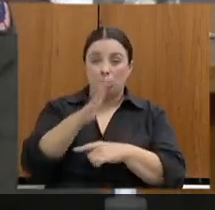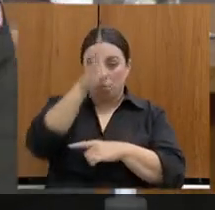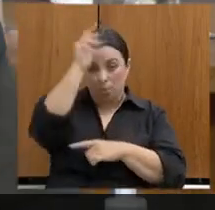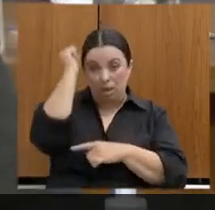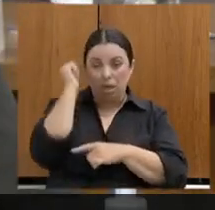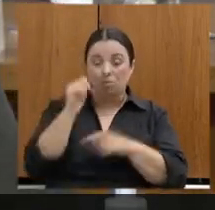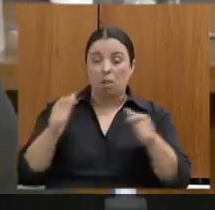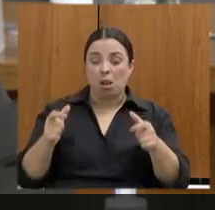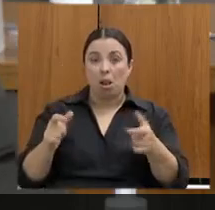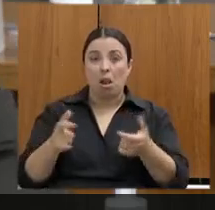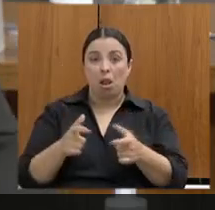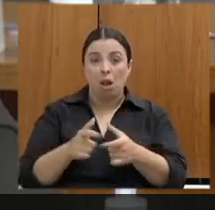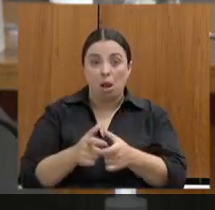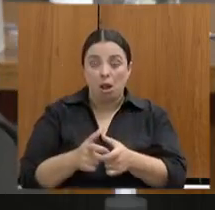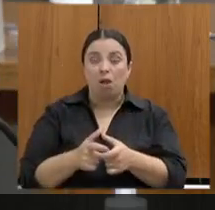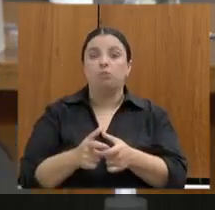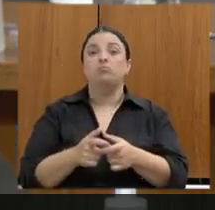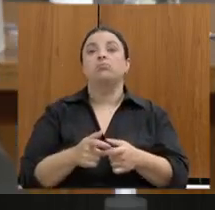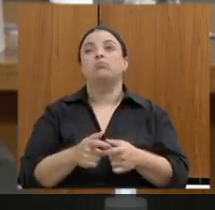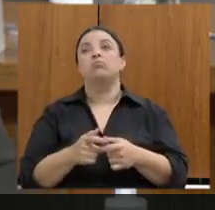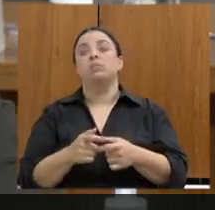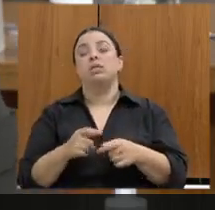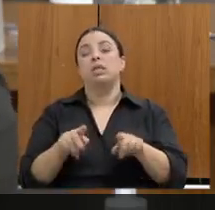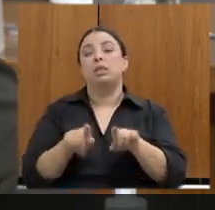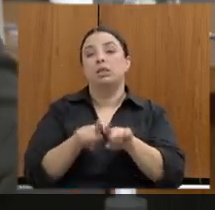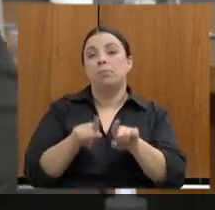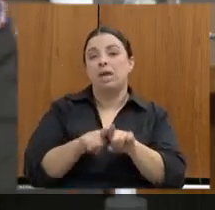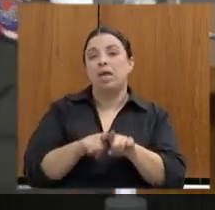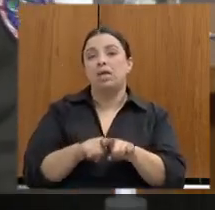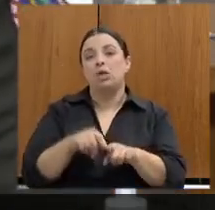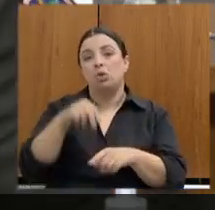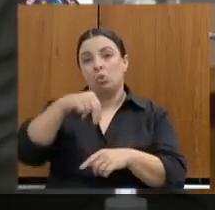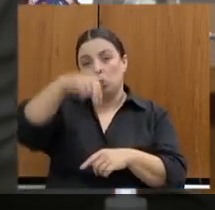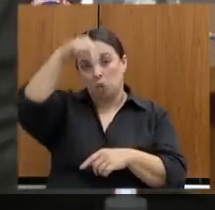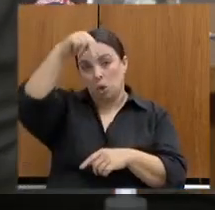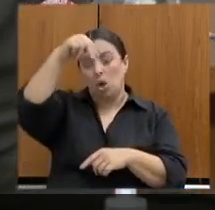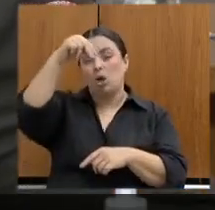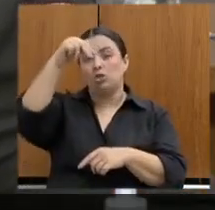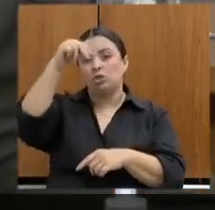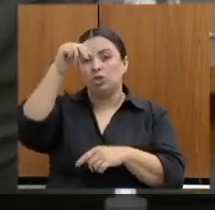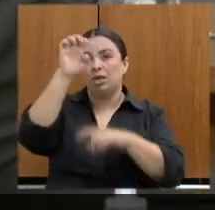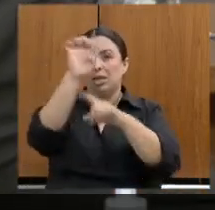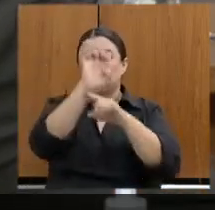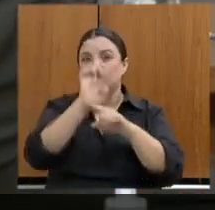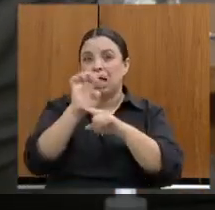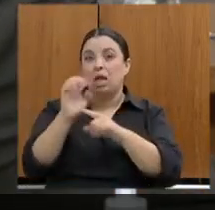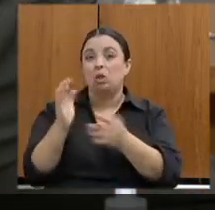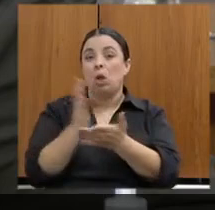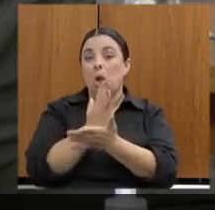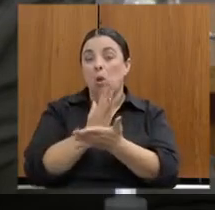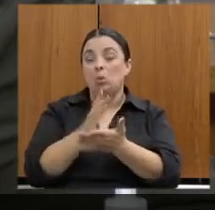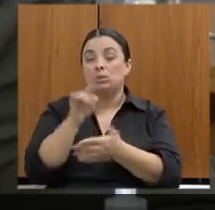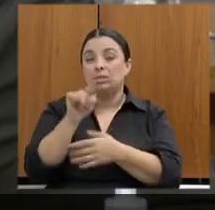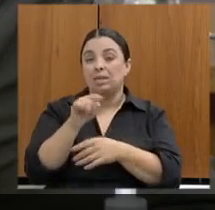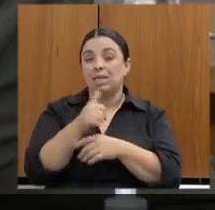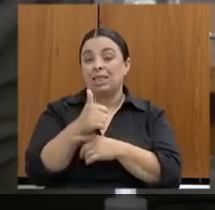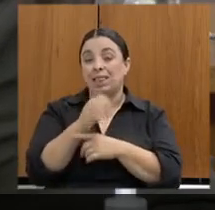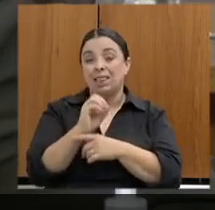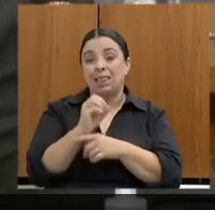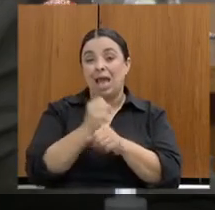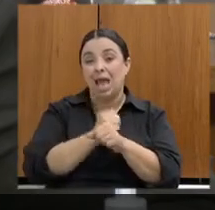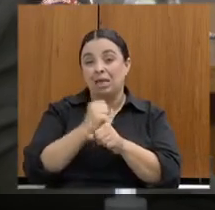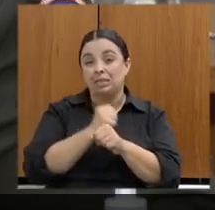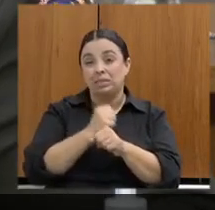nós temos alguns estados aí como no norte do Brasil que enfrentaram dez anos sem